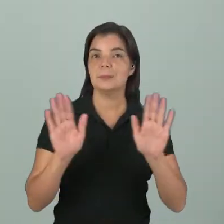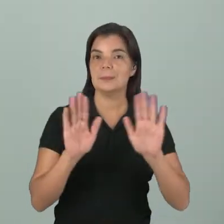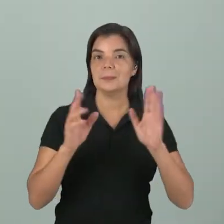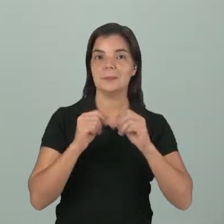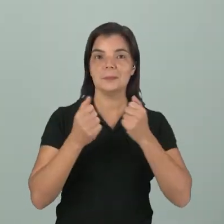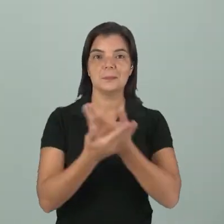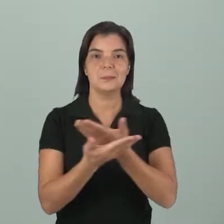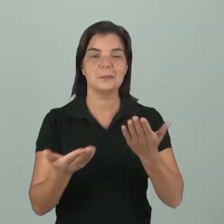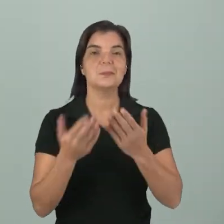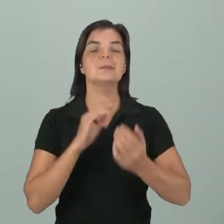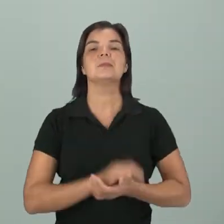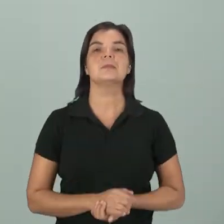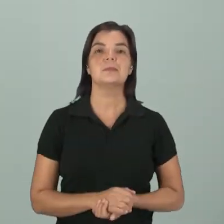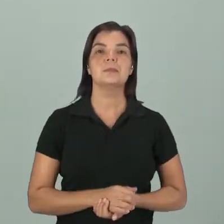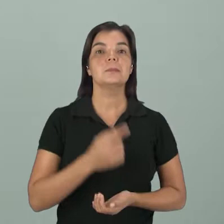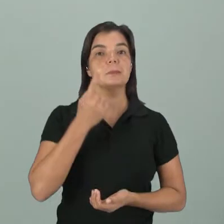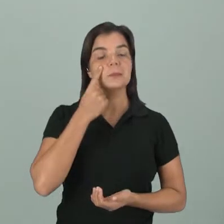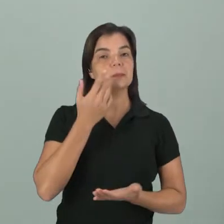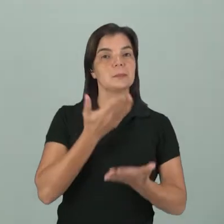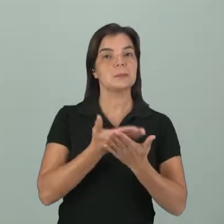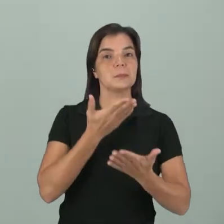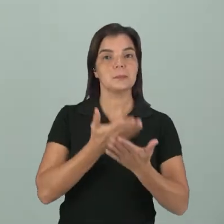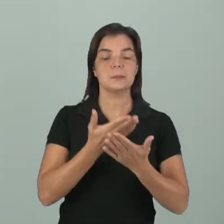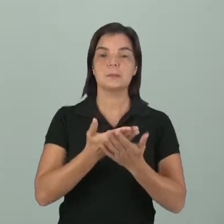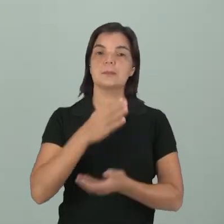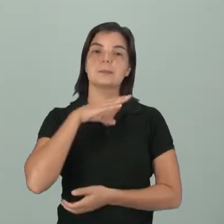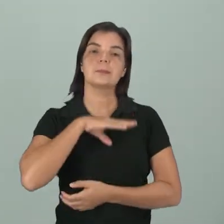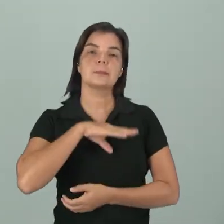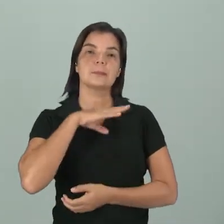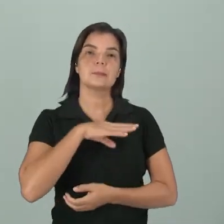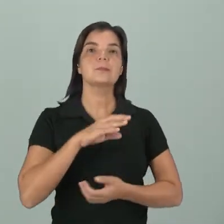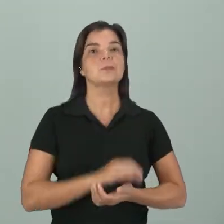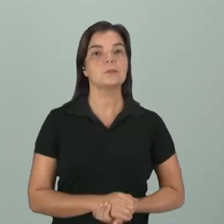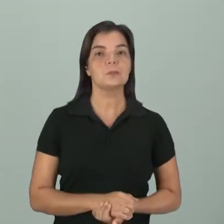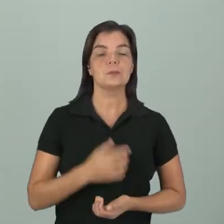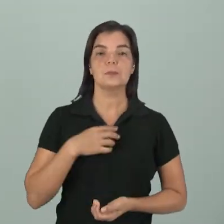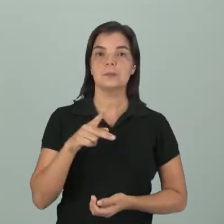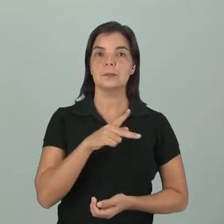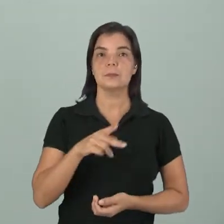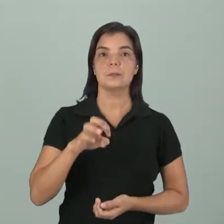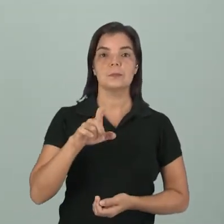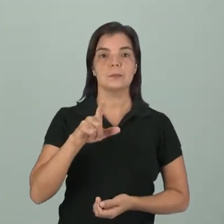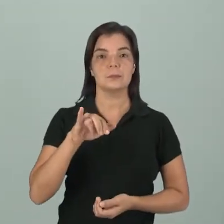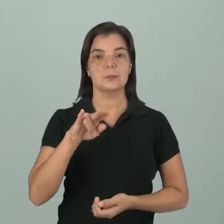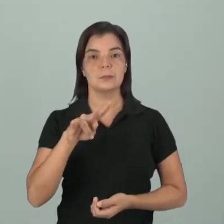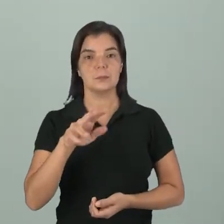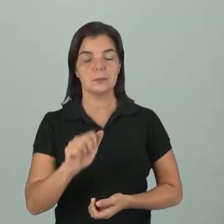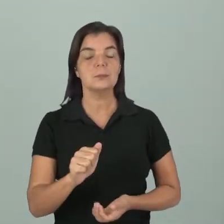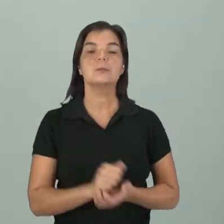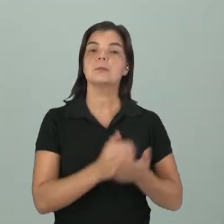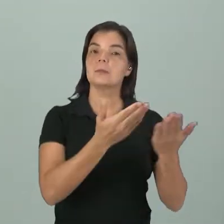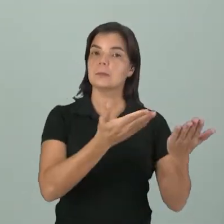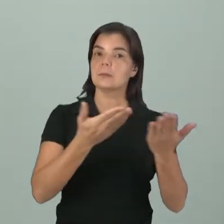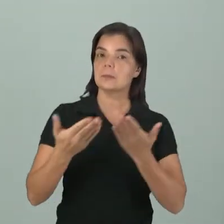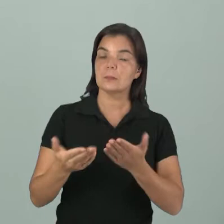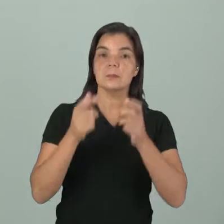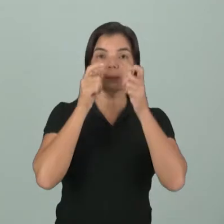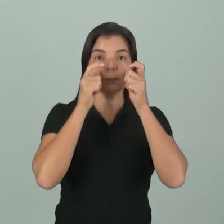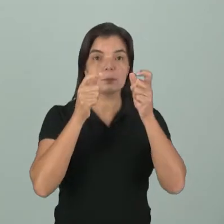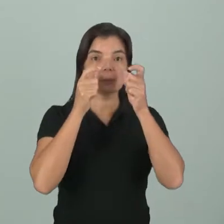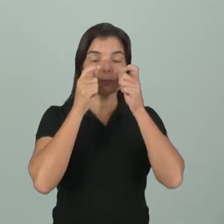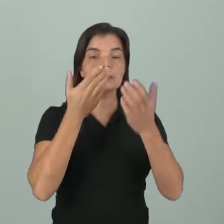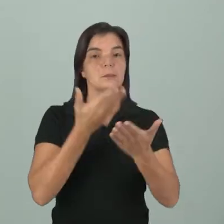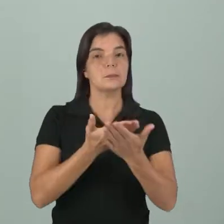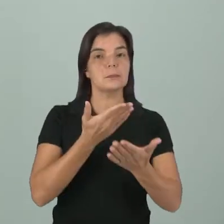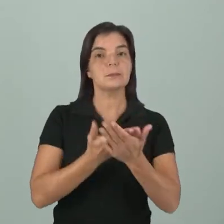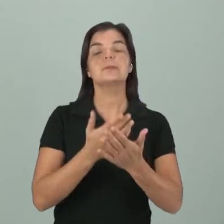Olá, tudo bem com vocês? Vamos a mais uma aula de língua portuguesa. Eu sou a professora Elívia Soares, convido-os a prestarem bastante